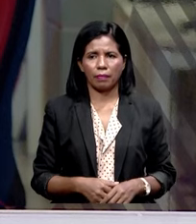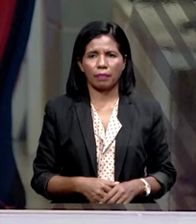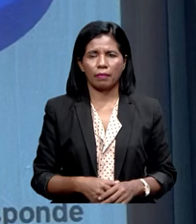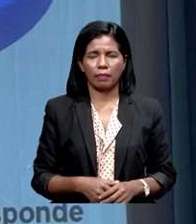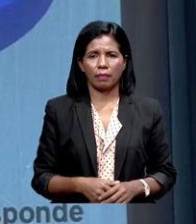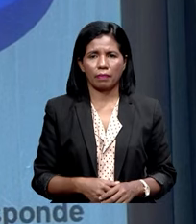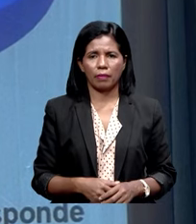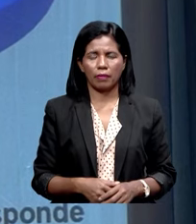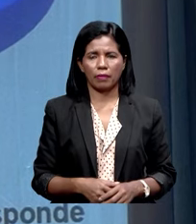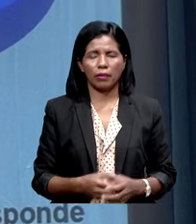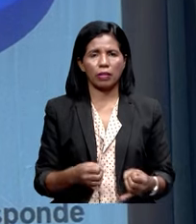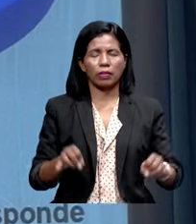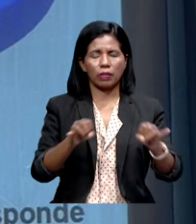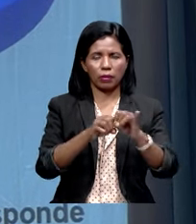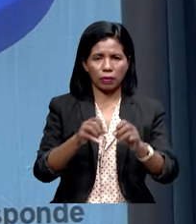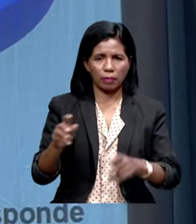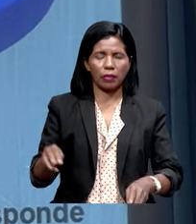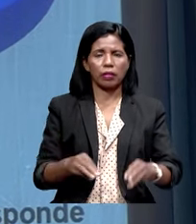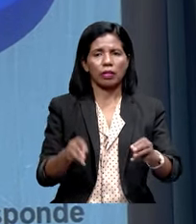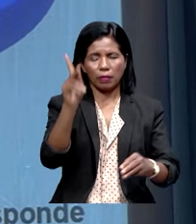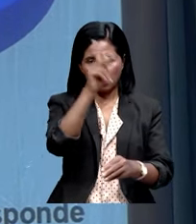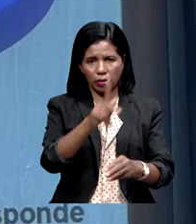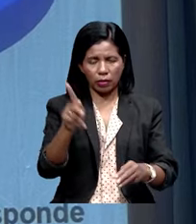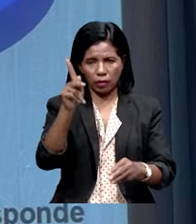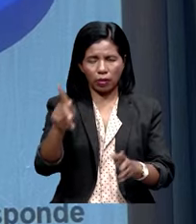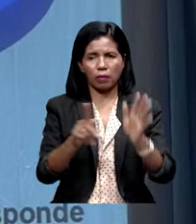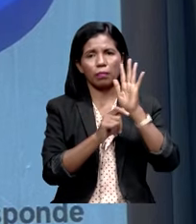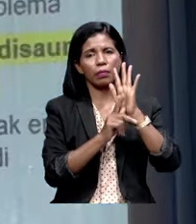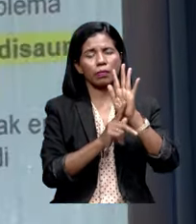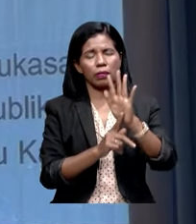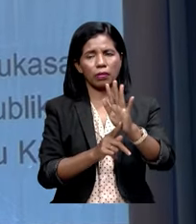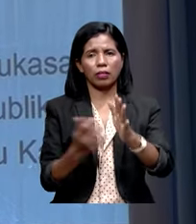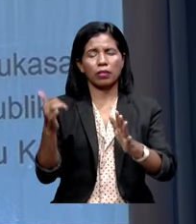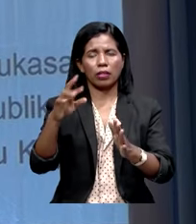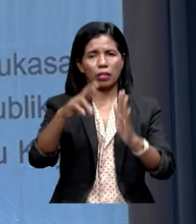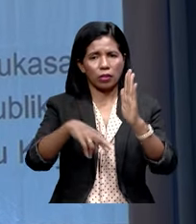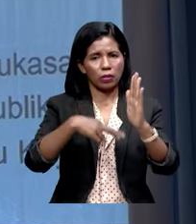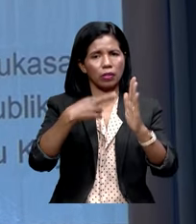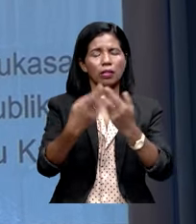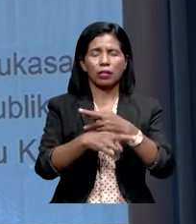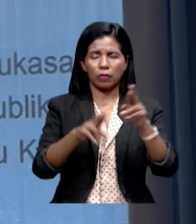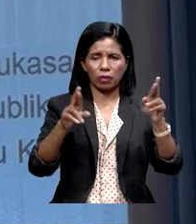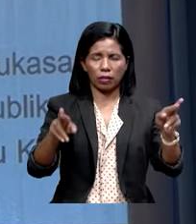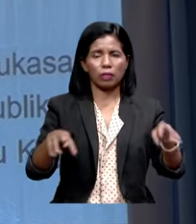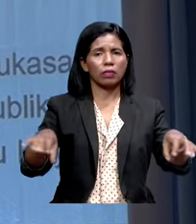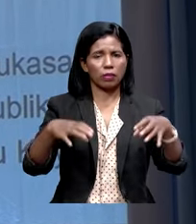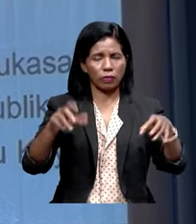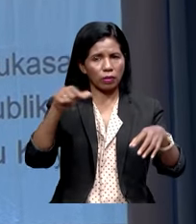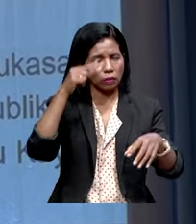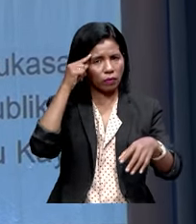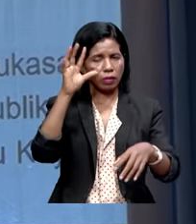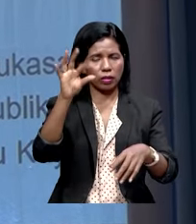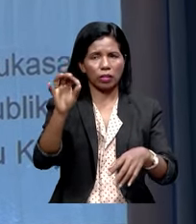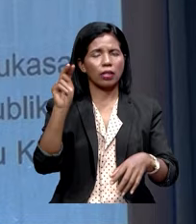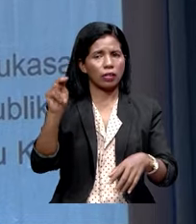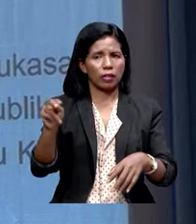Foi em Lelajne, Instituto Matadala Survey no Pesquisa, publica Sirani resultado pesquisa com o desempenho do Serviço de Governo da CNN,